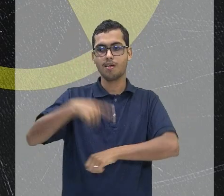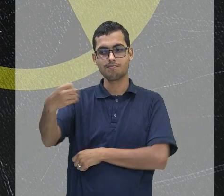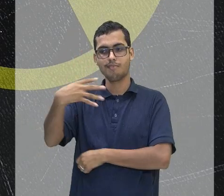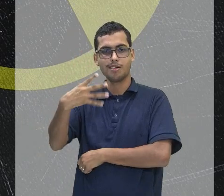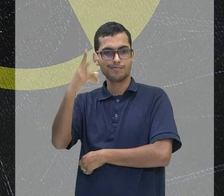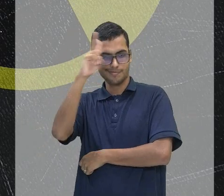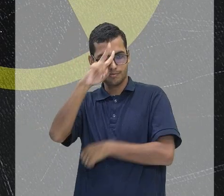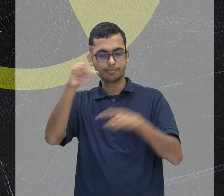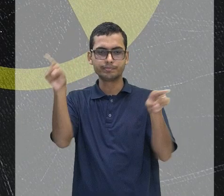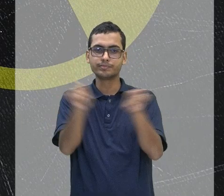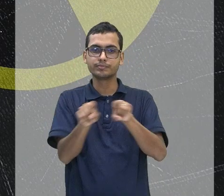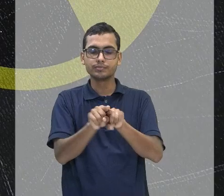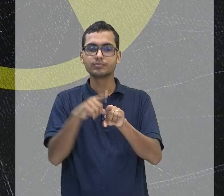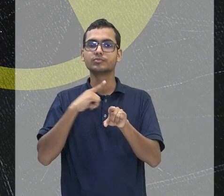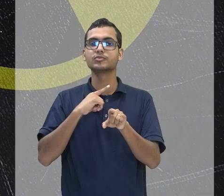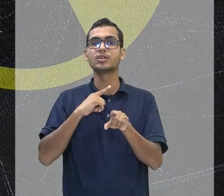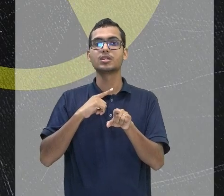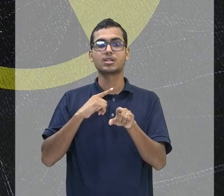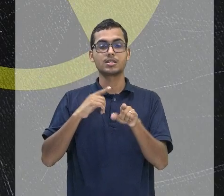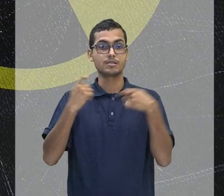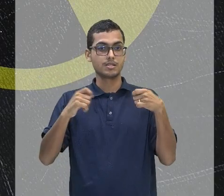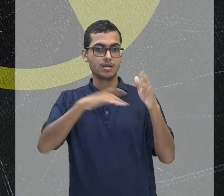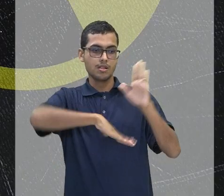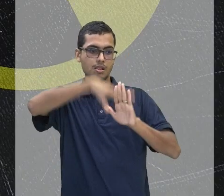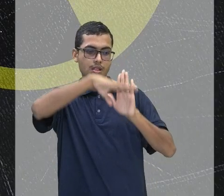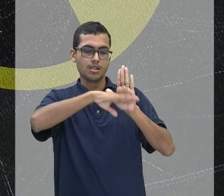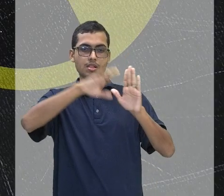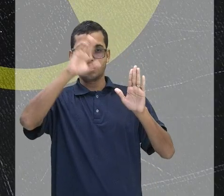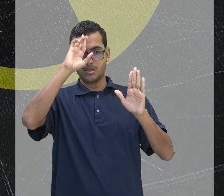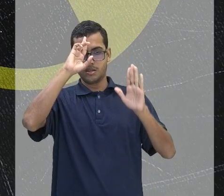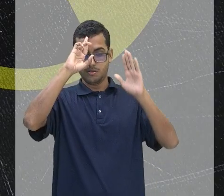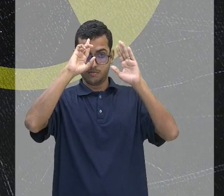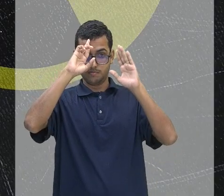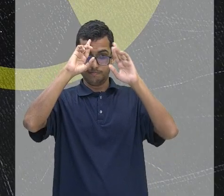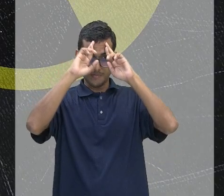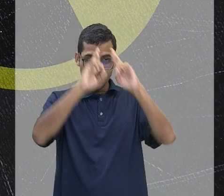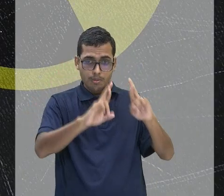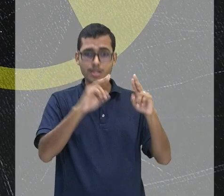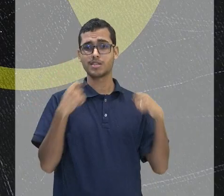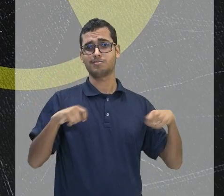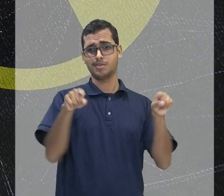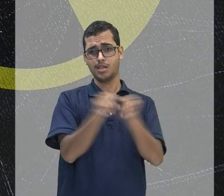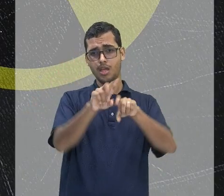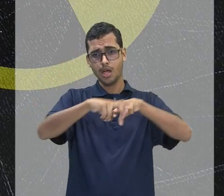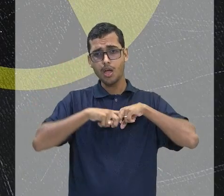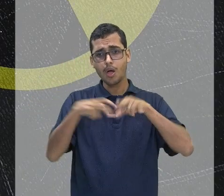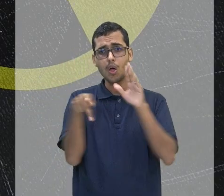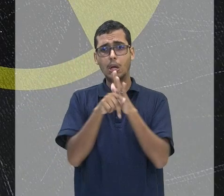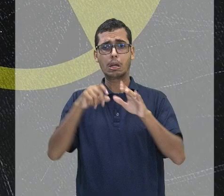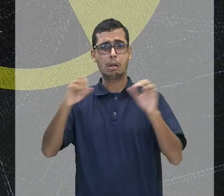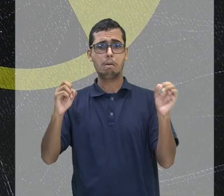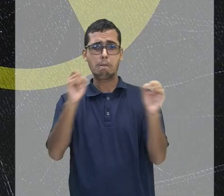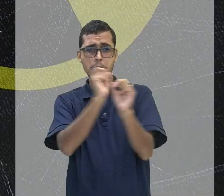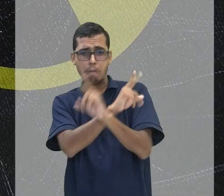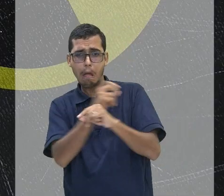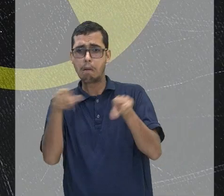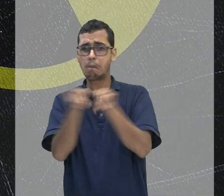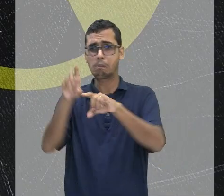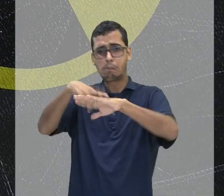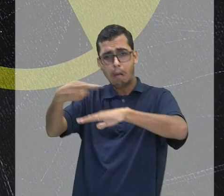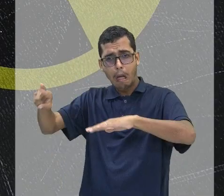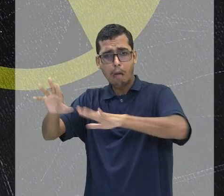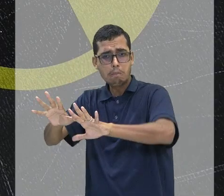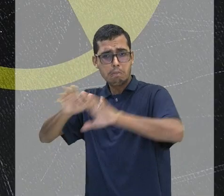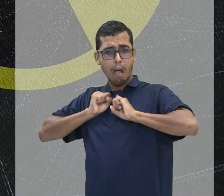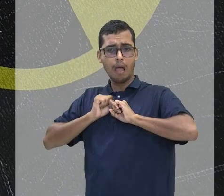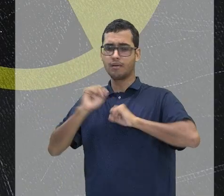segurança ao corpo humano, que para que ele não receba doses exageradas aí de radiação que possam causar efeitos